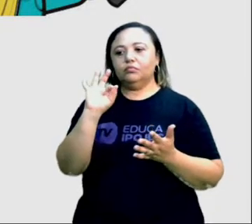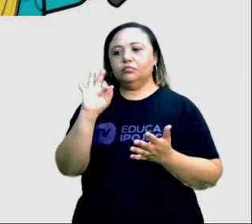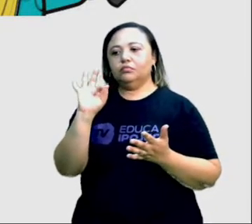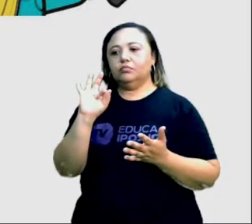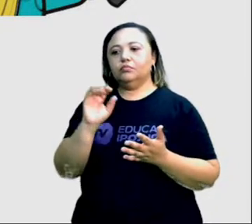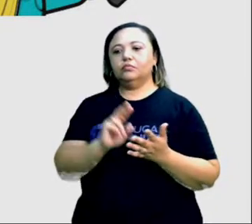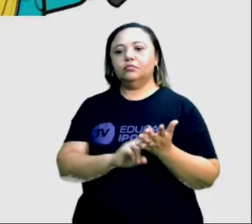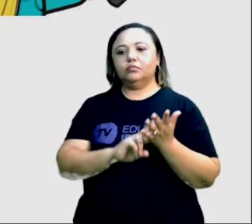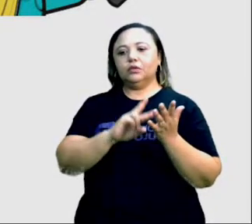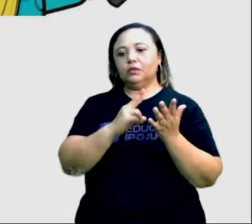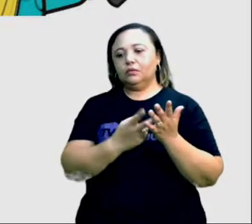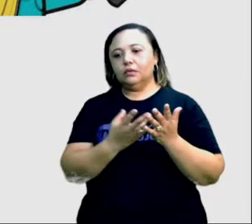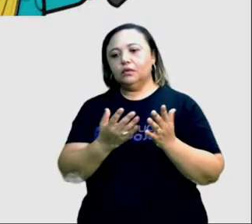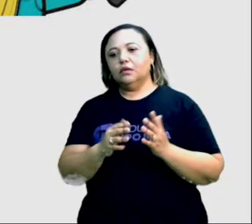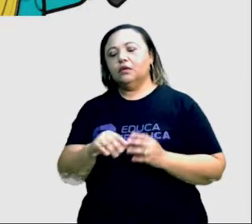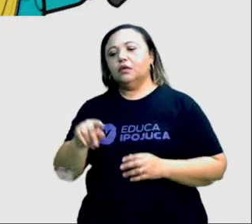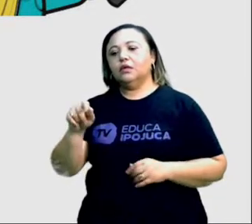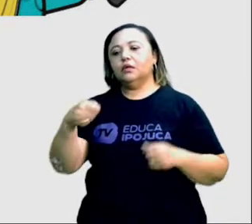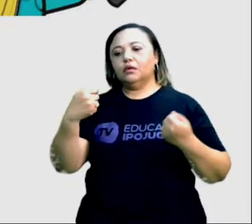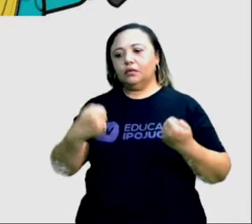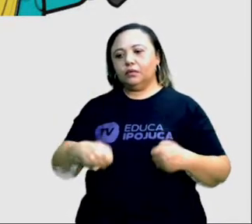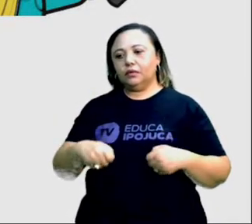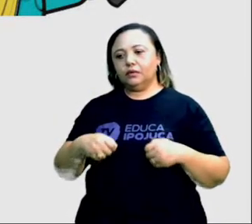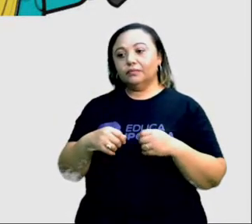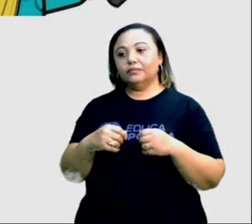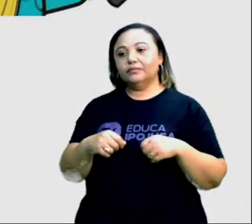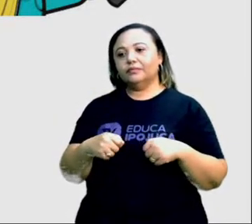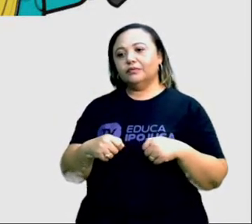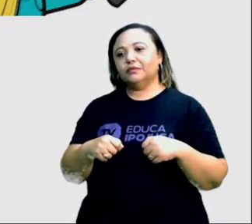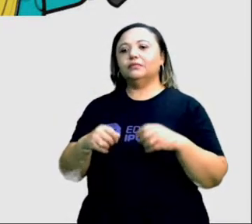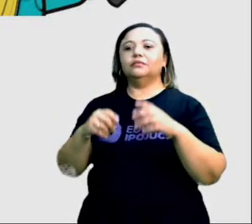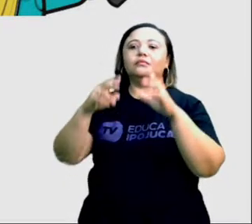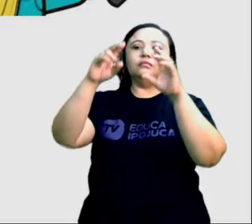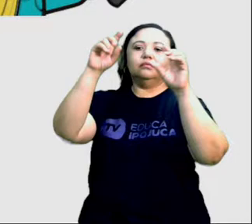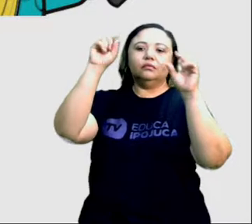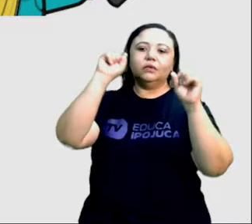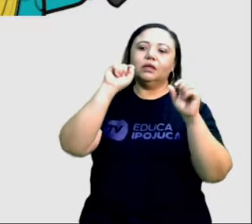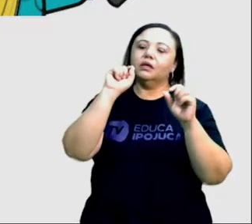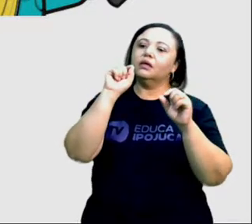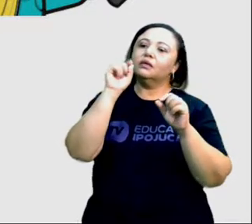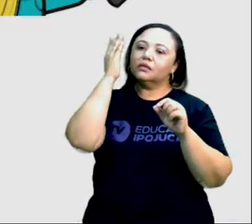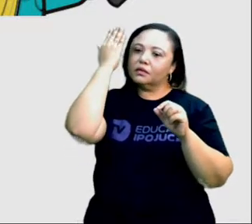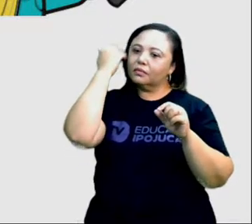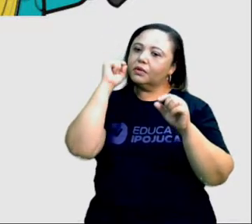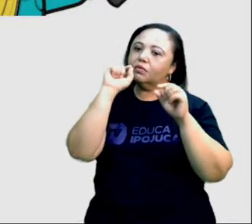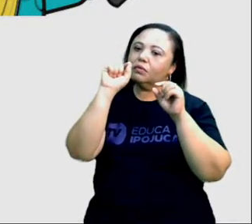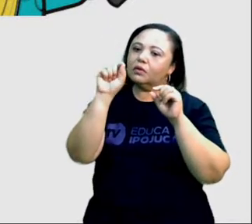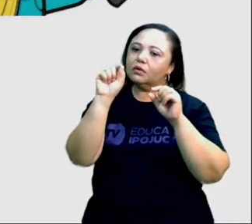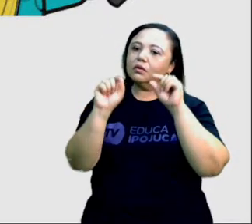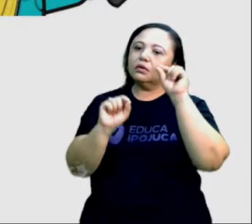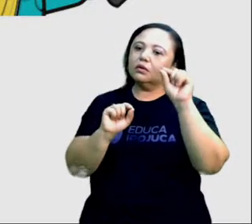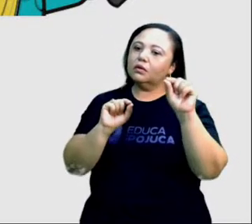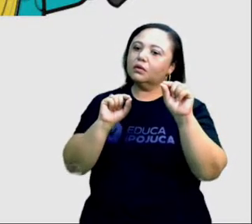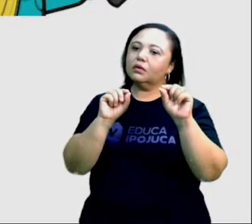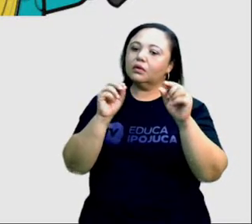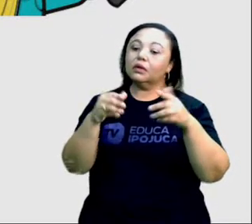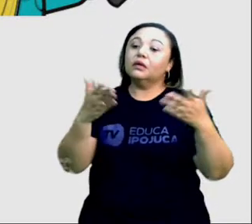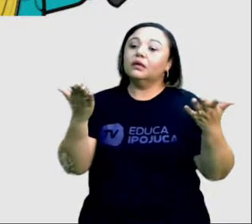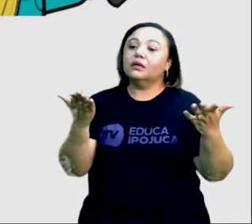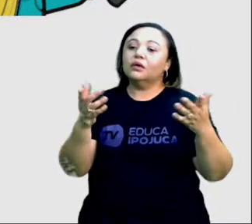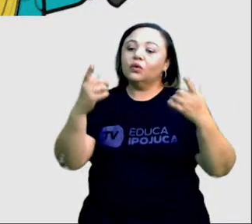uma fórmula para a estrutura da notícia. O que, quem, quando, onde, como e por